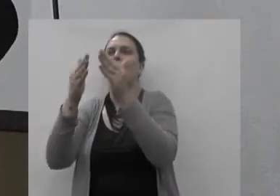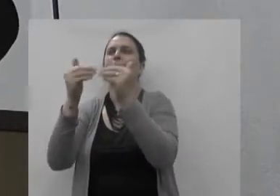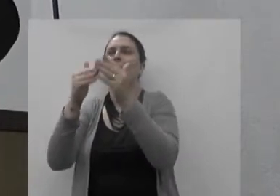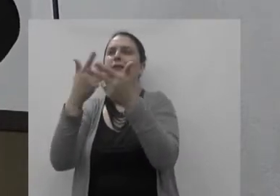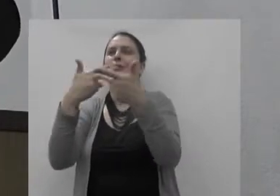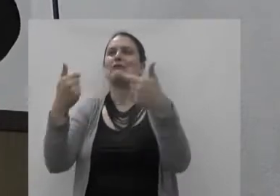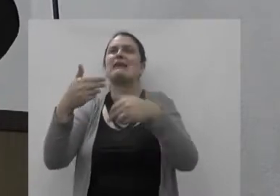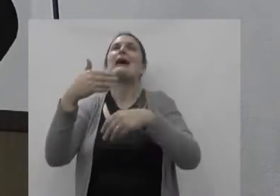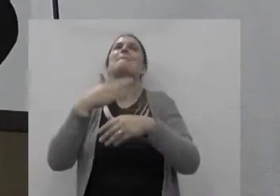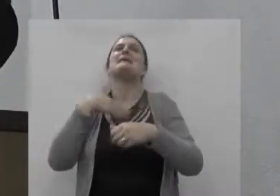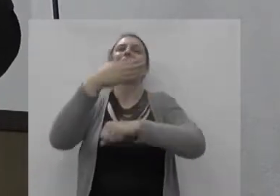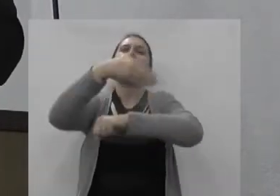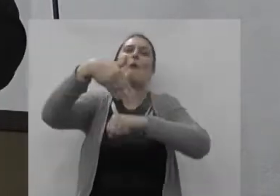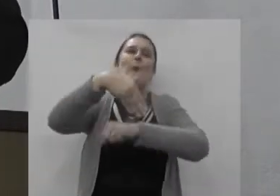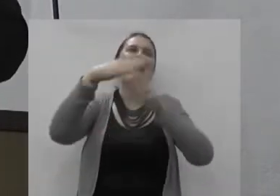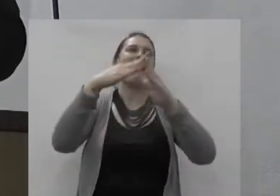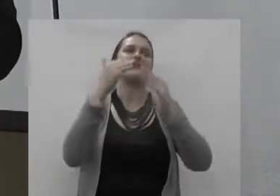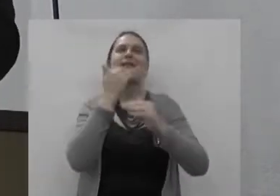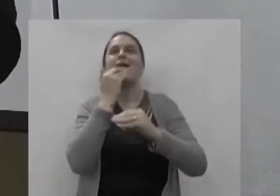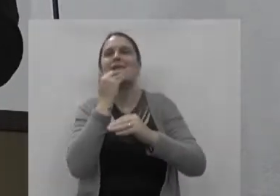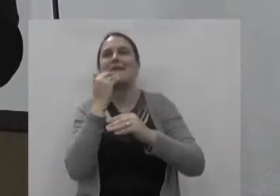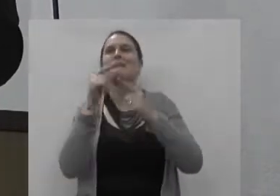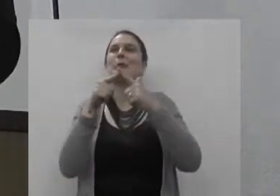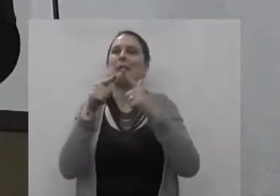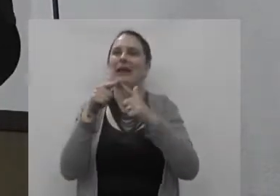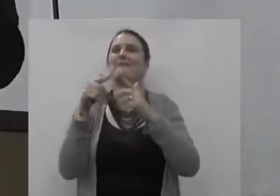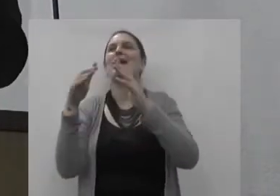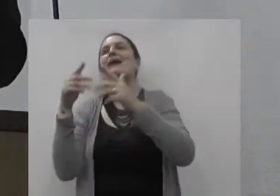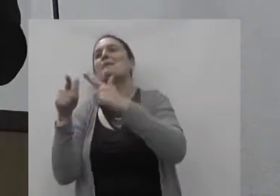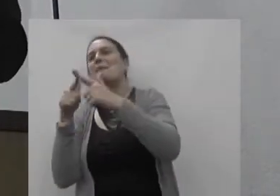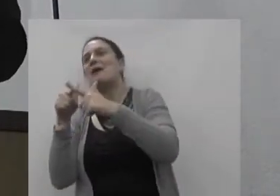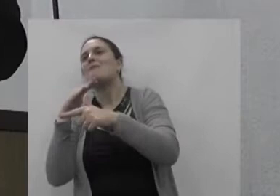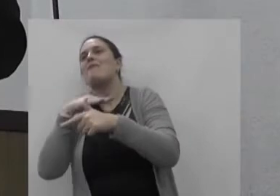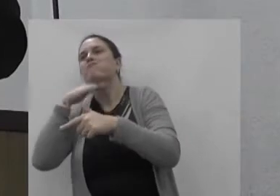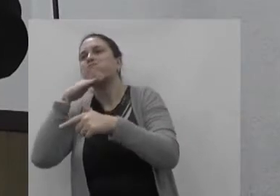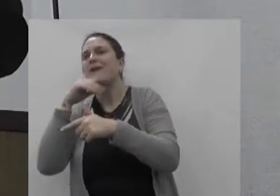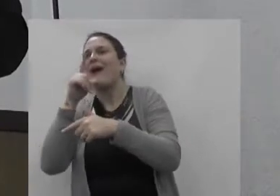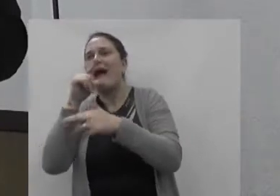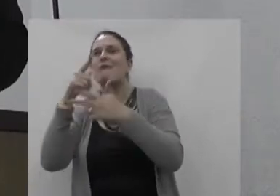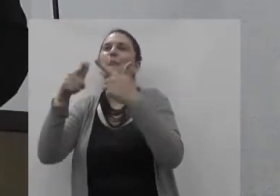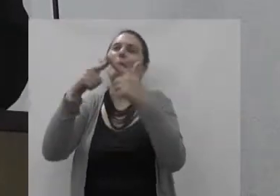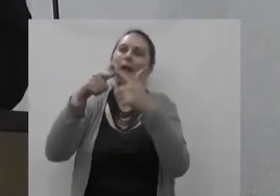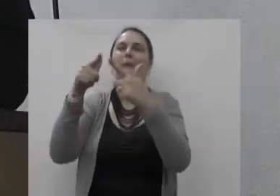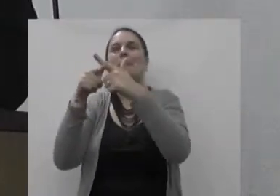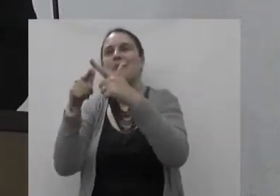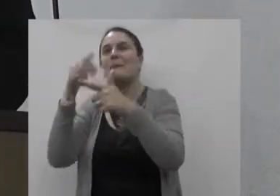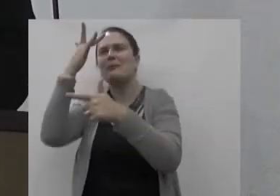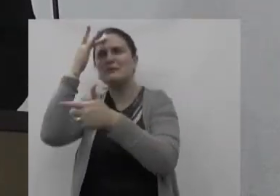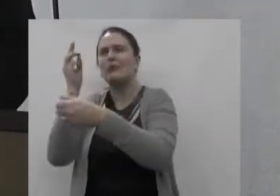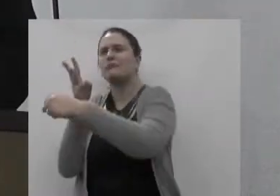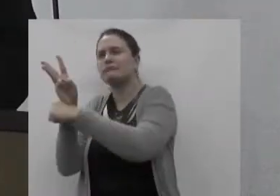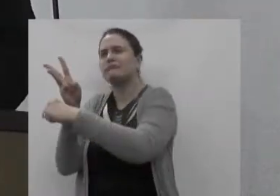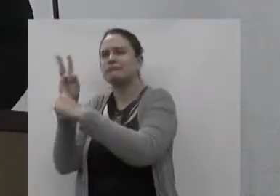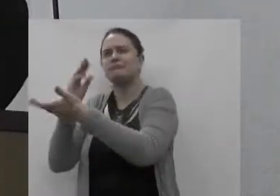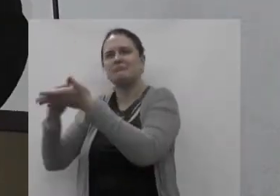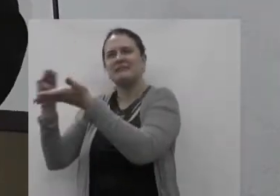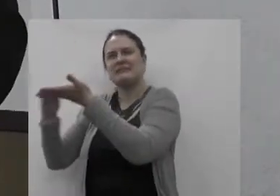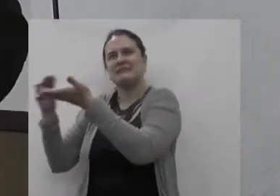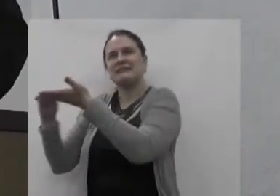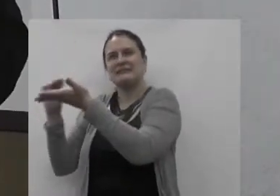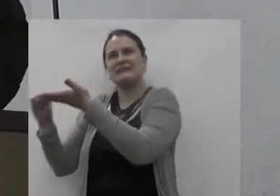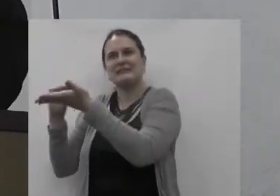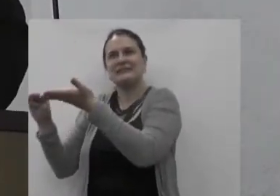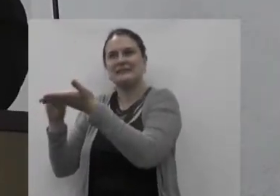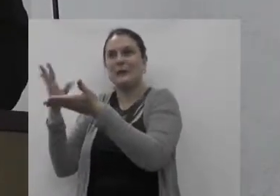Messenger, estão com bastante informações, bastante pedido dos munícipes a respeito de um